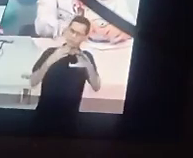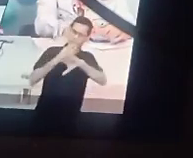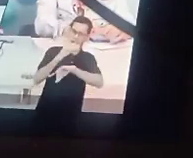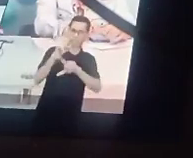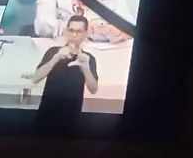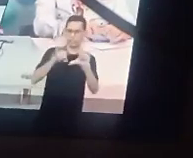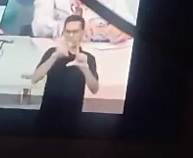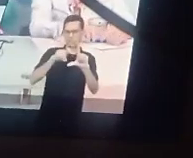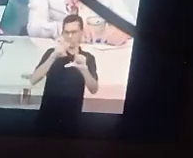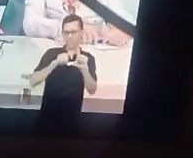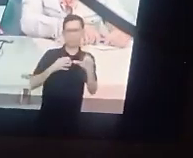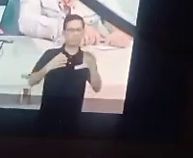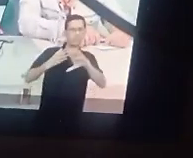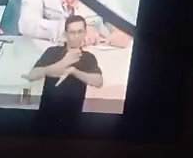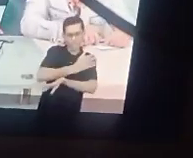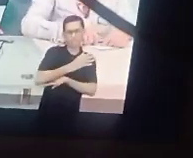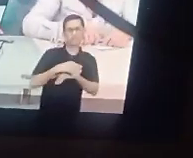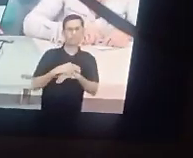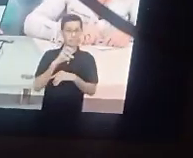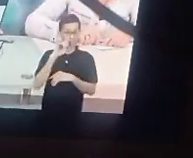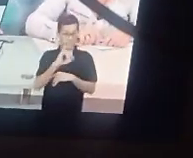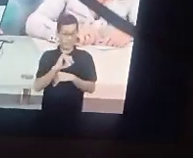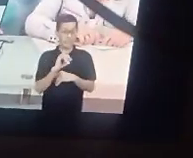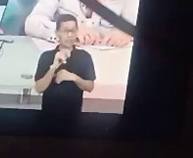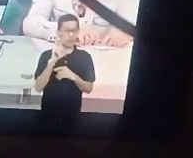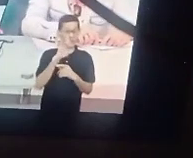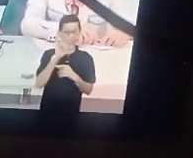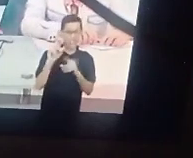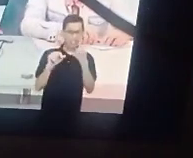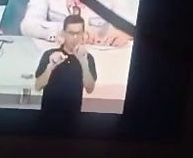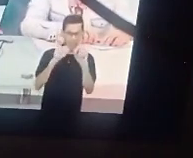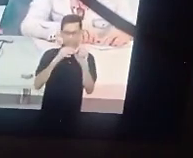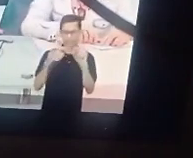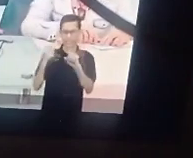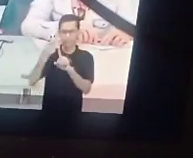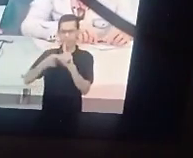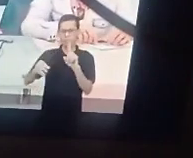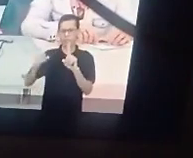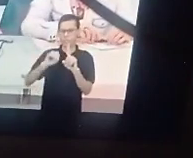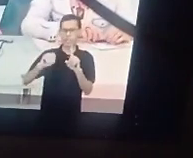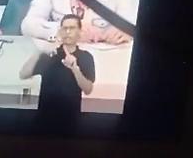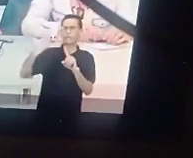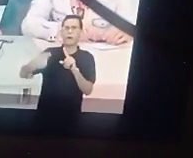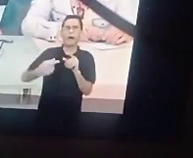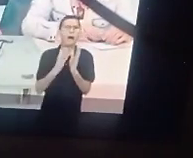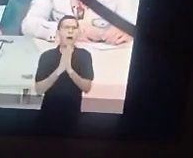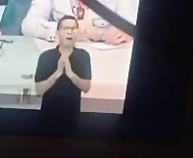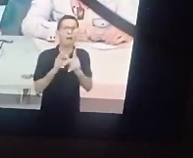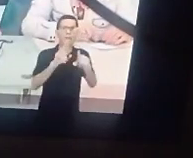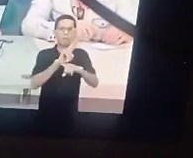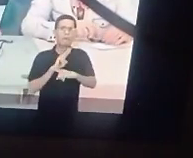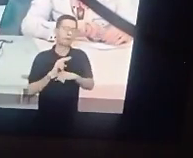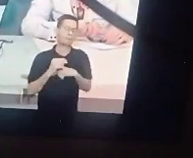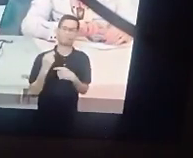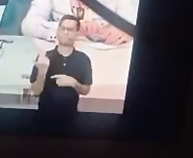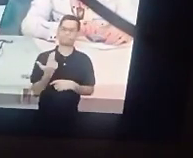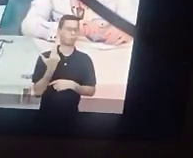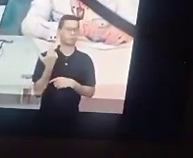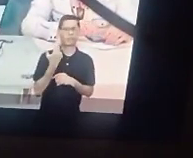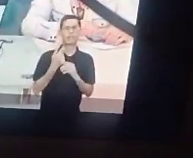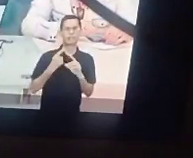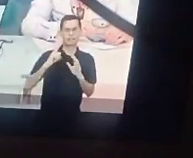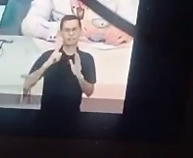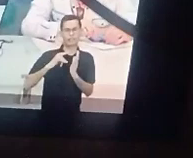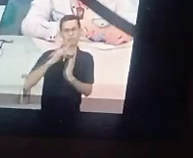porque se passar o período de 10/10, não será mais possível interpor recurso, tá? Já prevê na portaria,